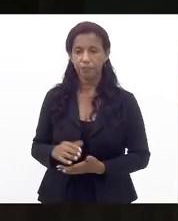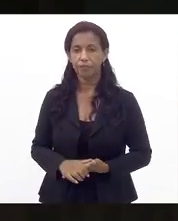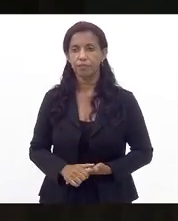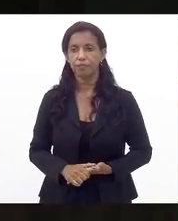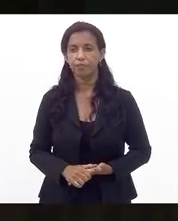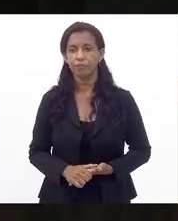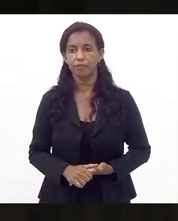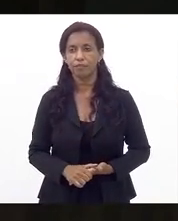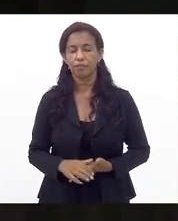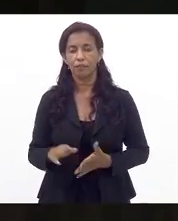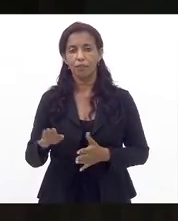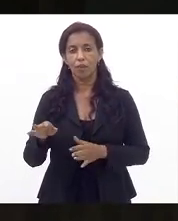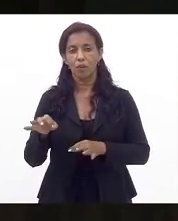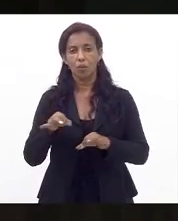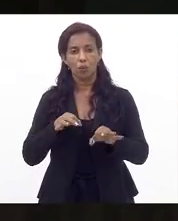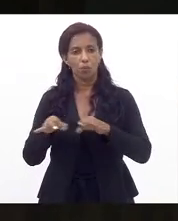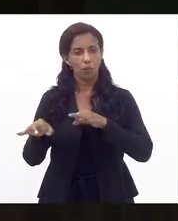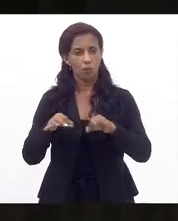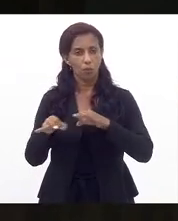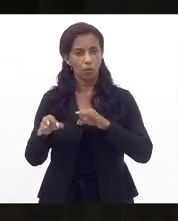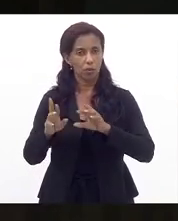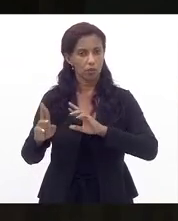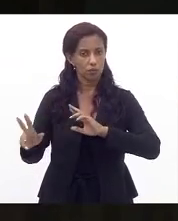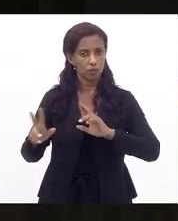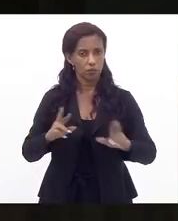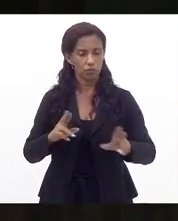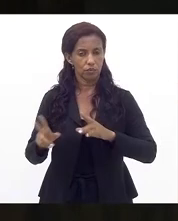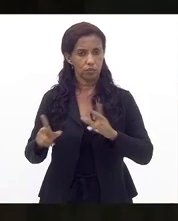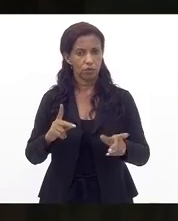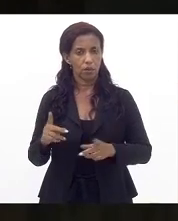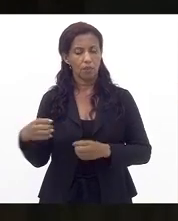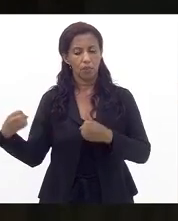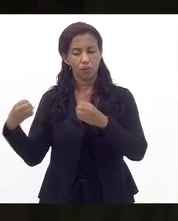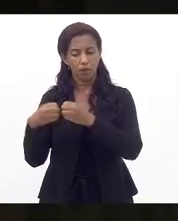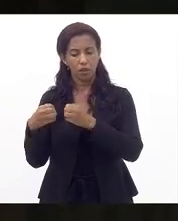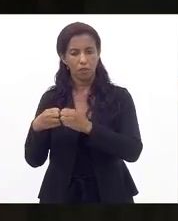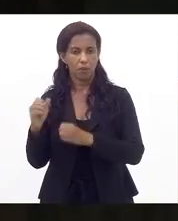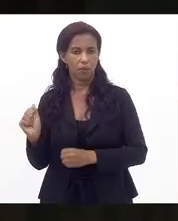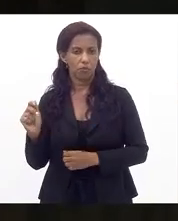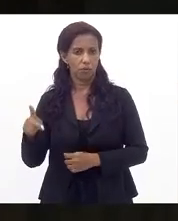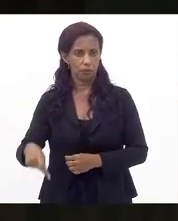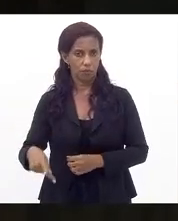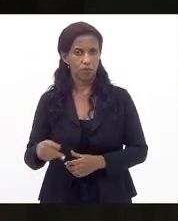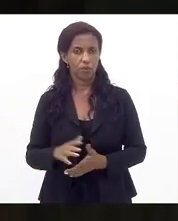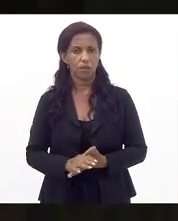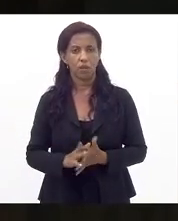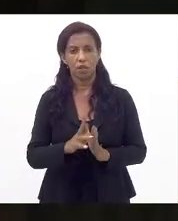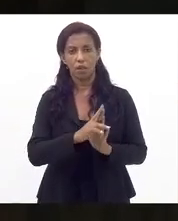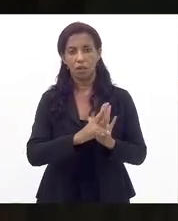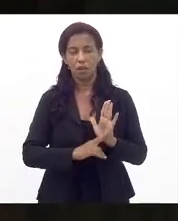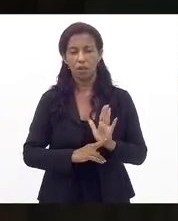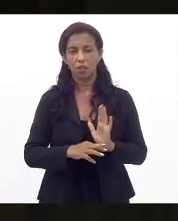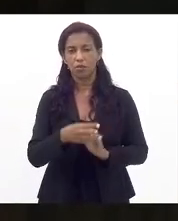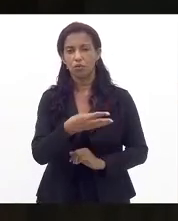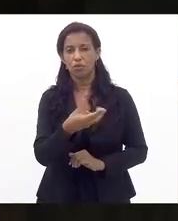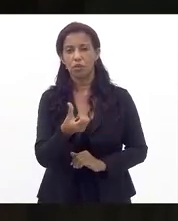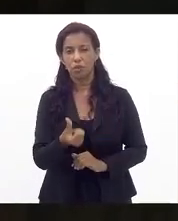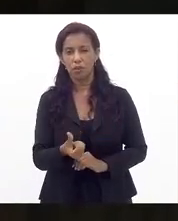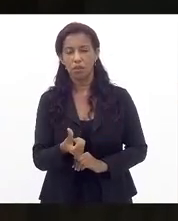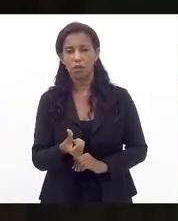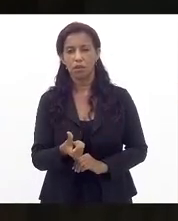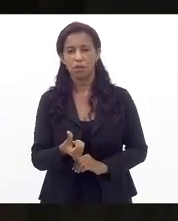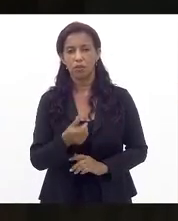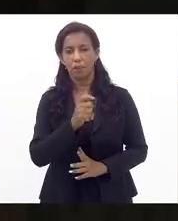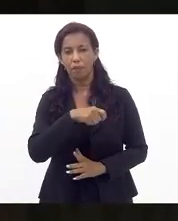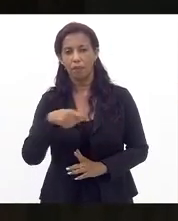um modelo de transição para aqueles que estão nas vésperas da aposentadoria só virando a redação original de 36